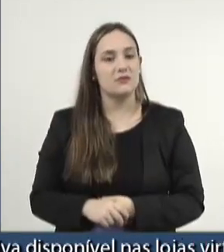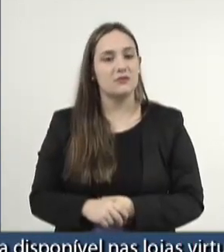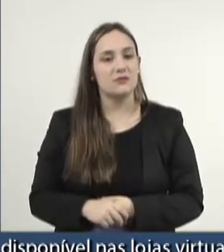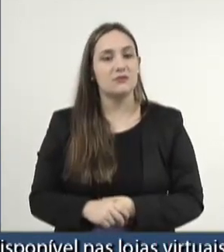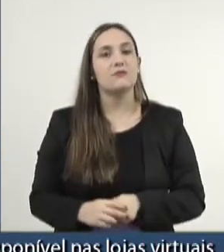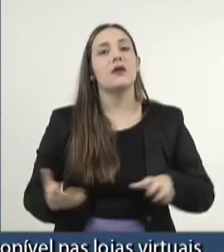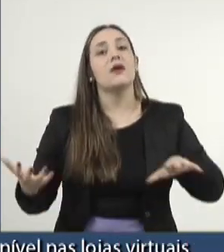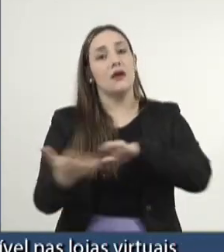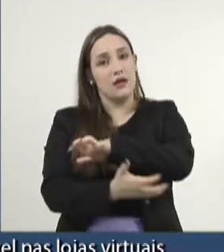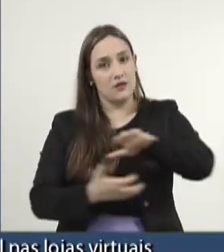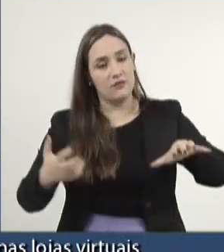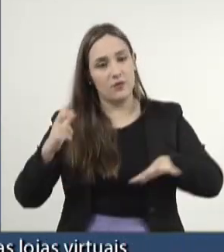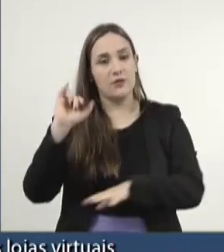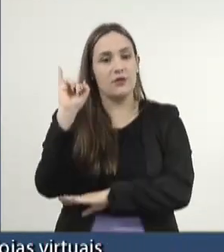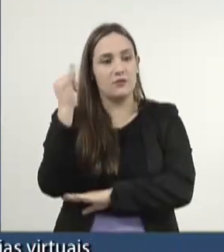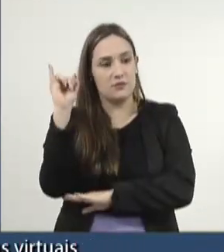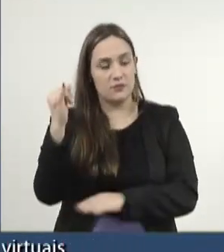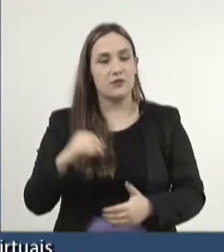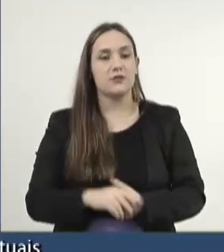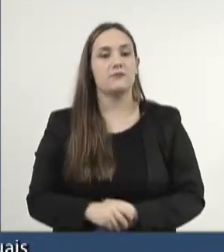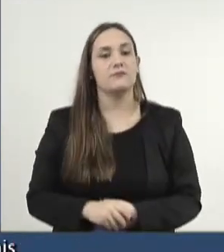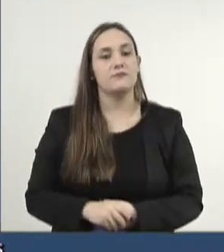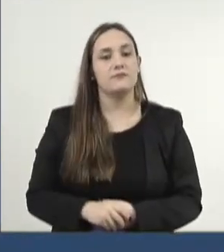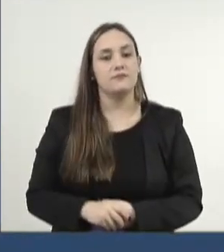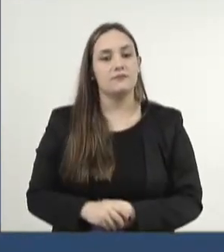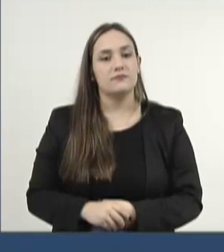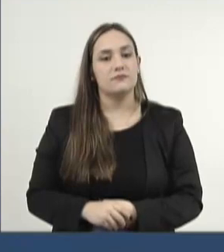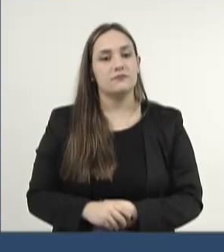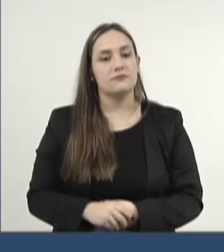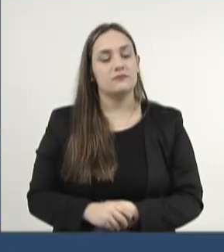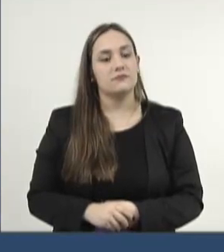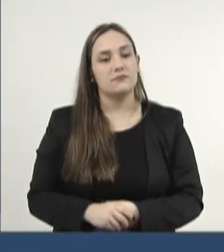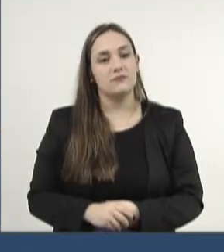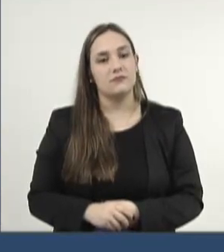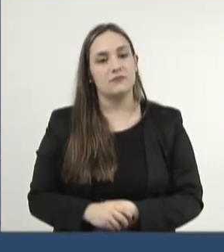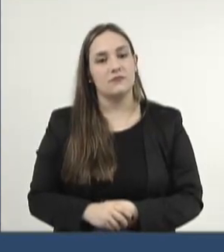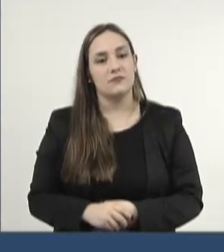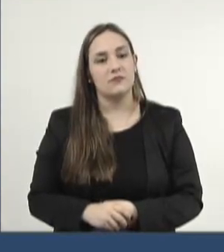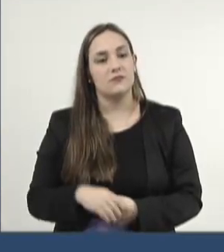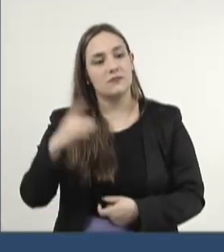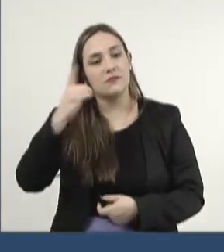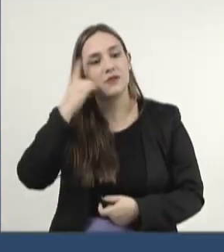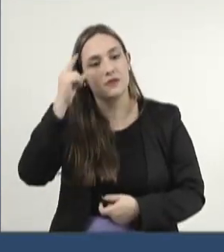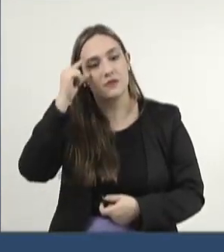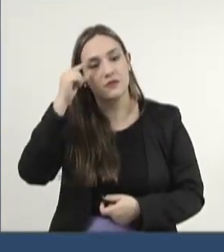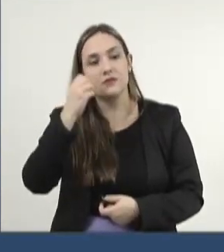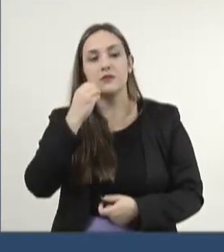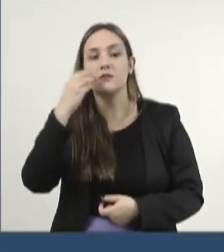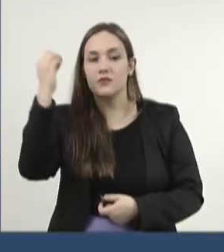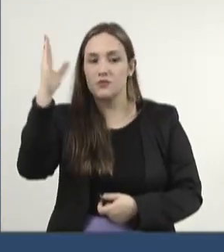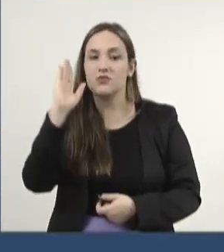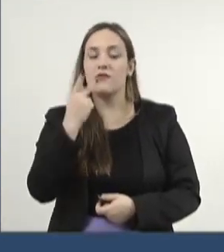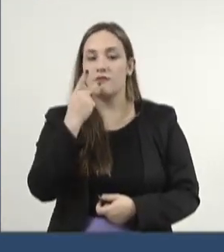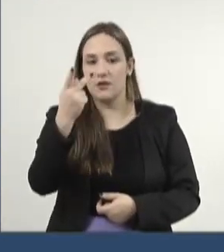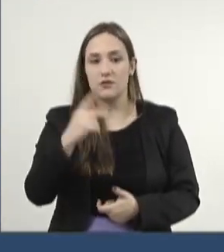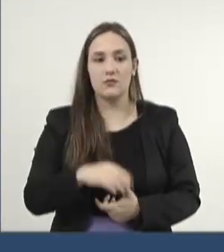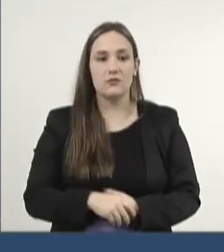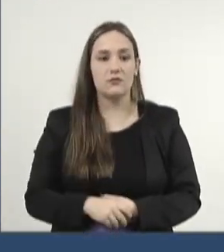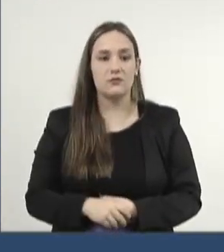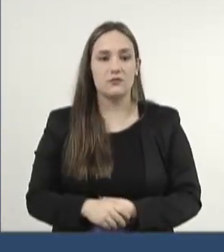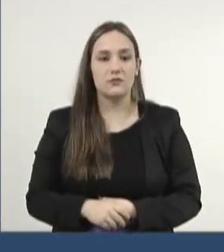reforma tributária, e o deputado Pedro Ossian Neto aqui tem debatido isso também com a gente, nós vamos